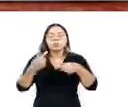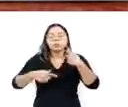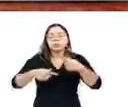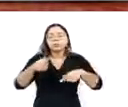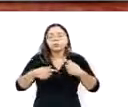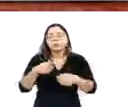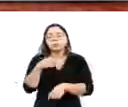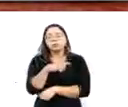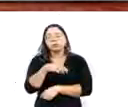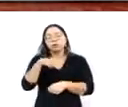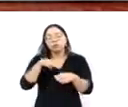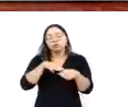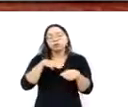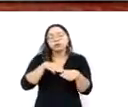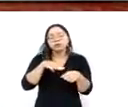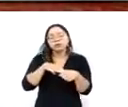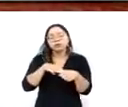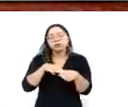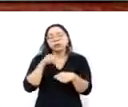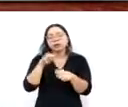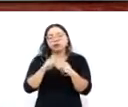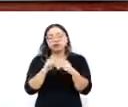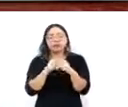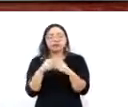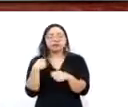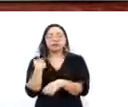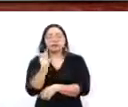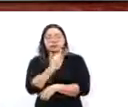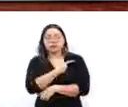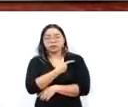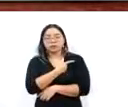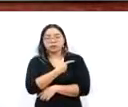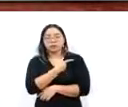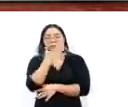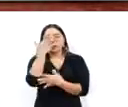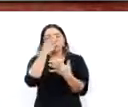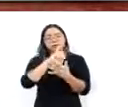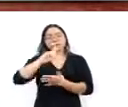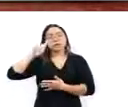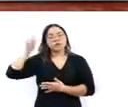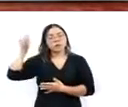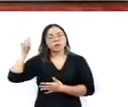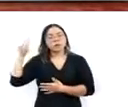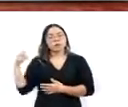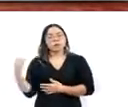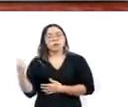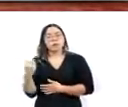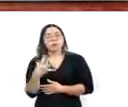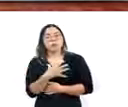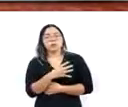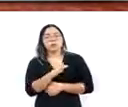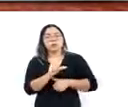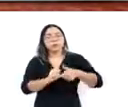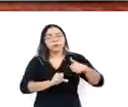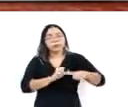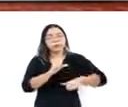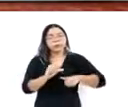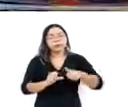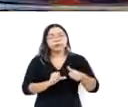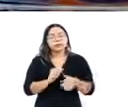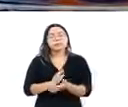executivo municipal, todo o legislativo, e isso foi tomando, graças a Deus, uma nova